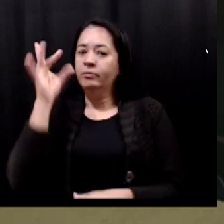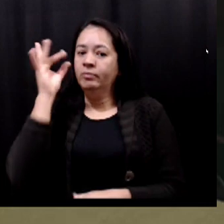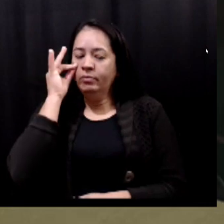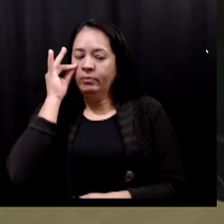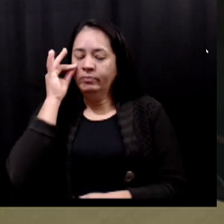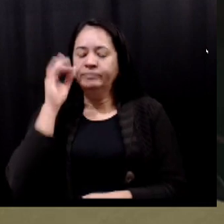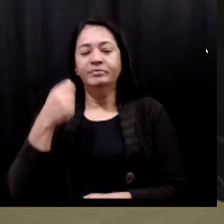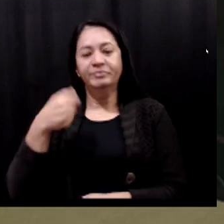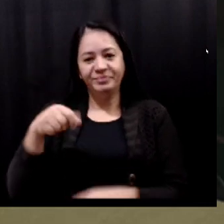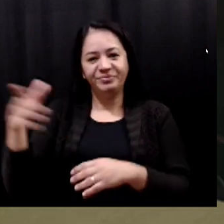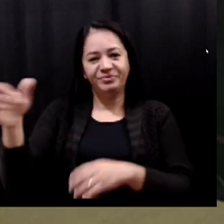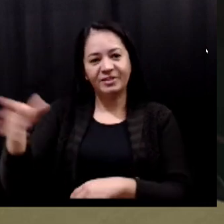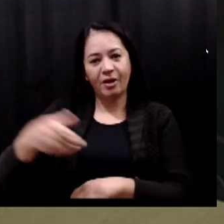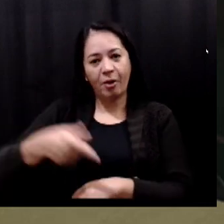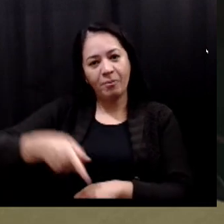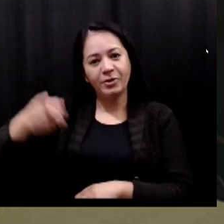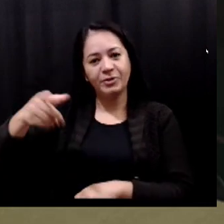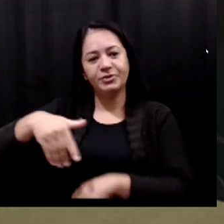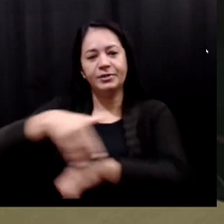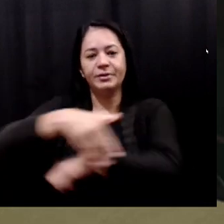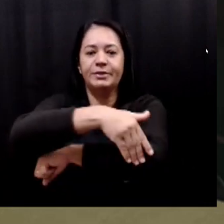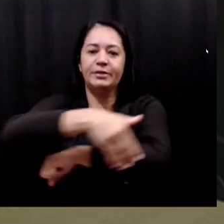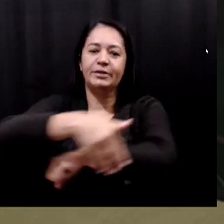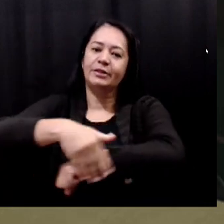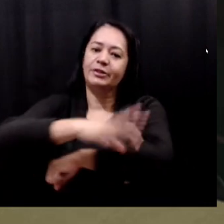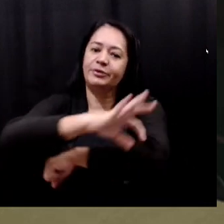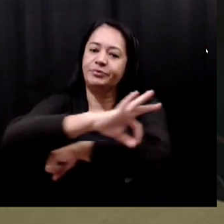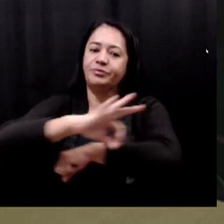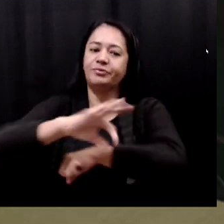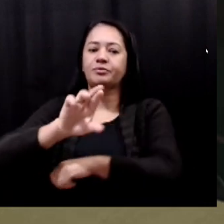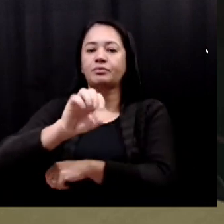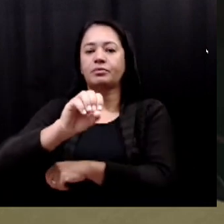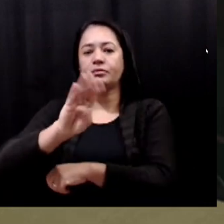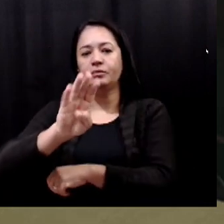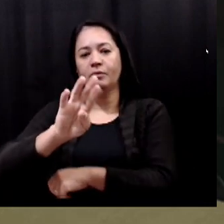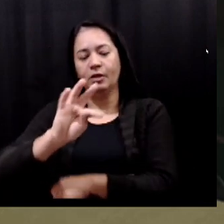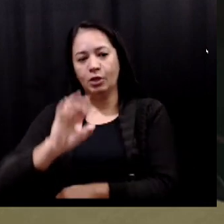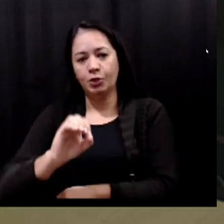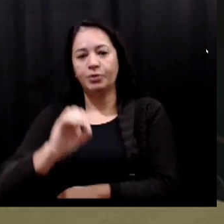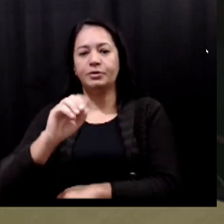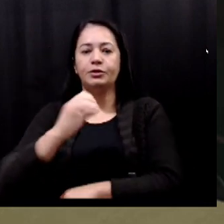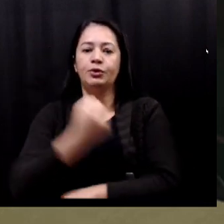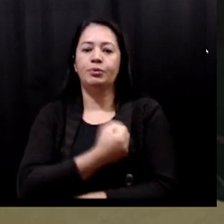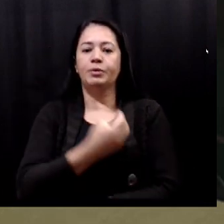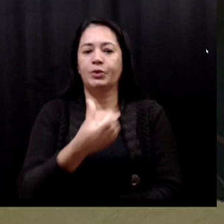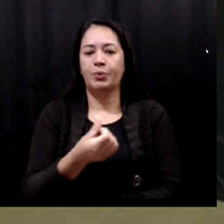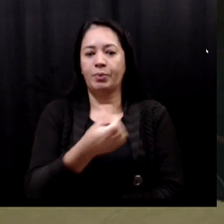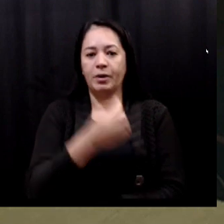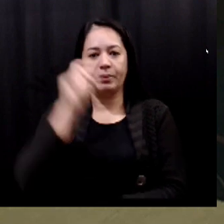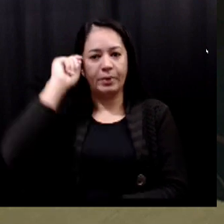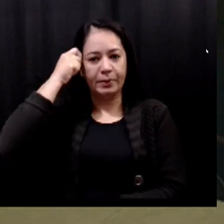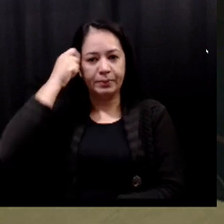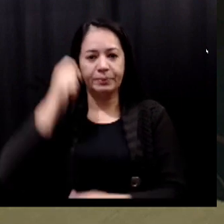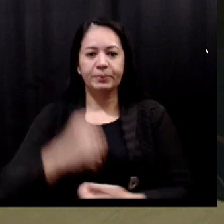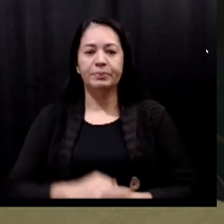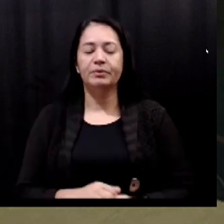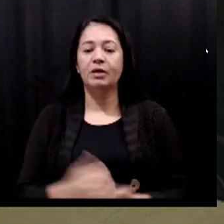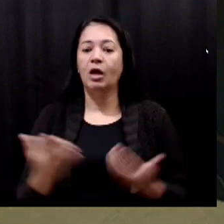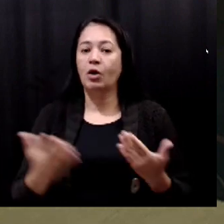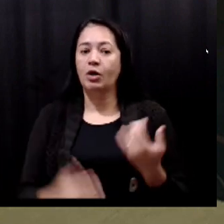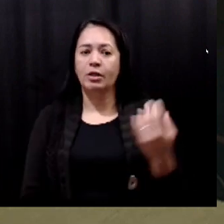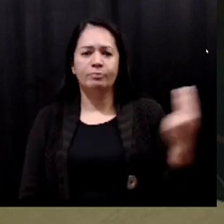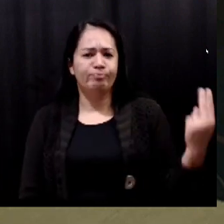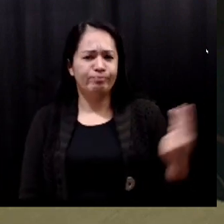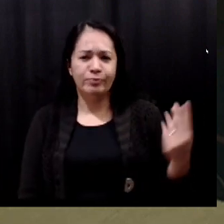o Legislativo Campineiro. A entrada é pela Avenida Engenheiro Roberto Mange, 66, bairro Ponte Preta. Agora, se não der para ir